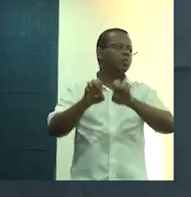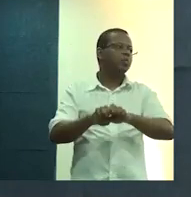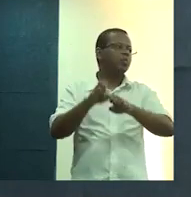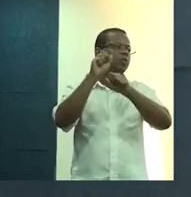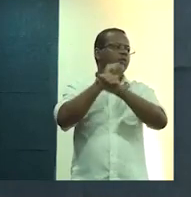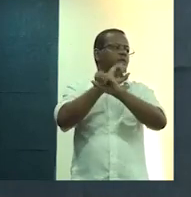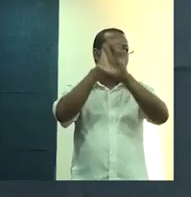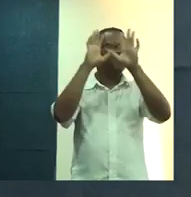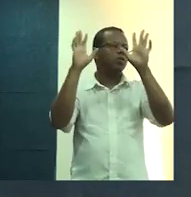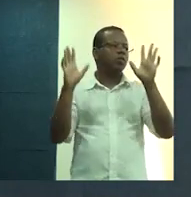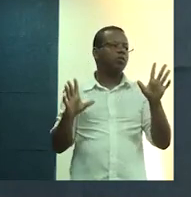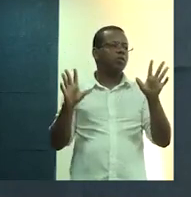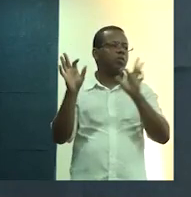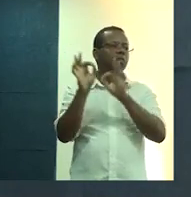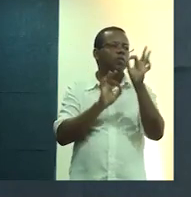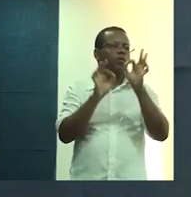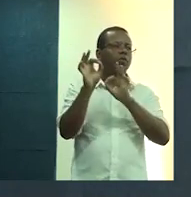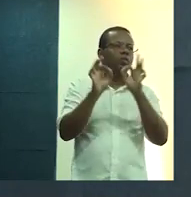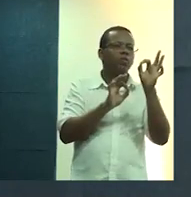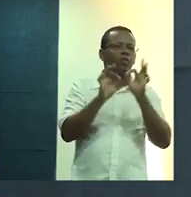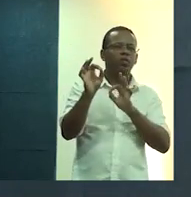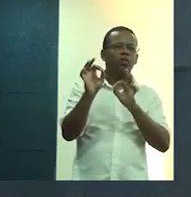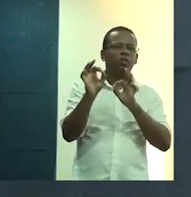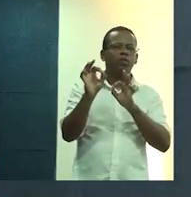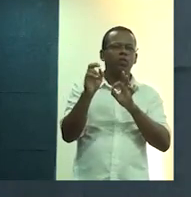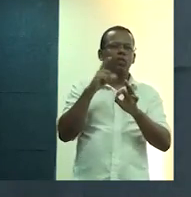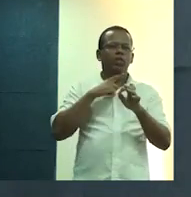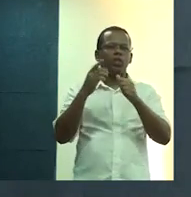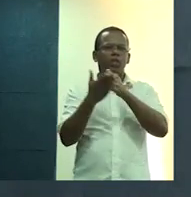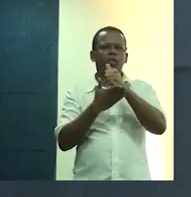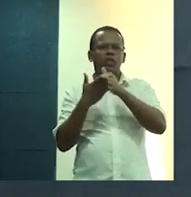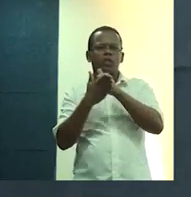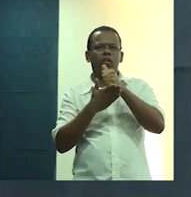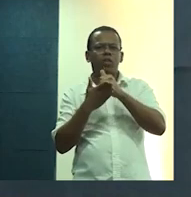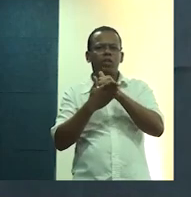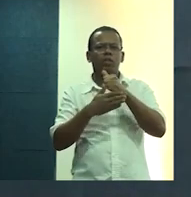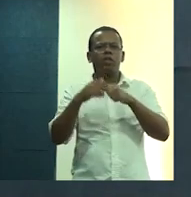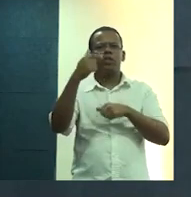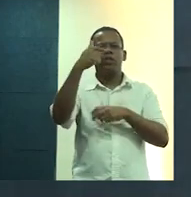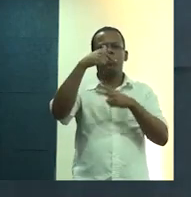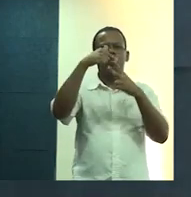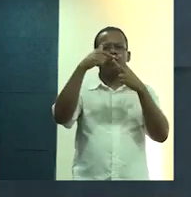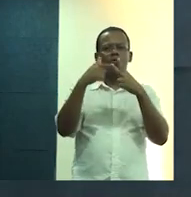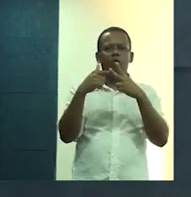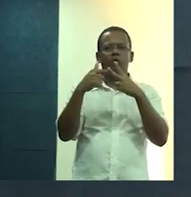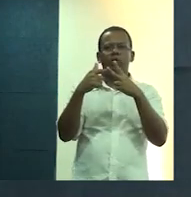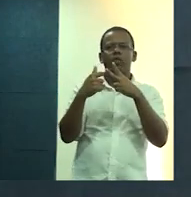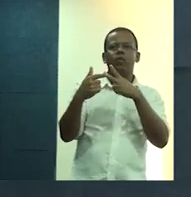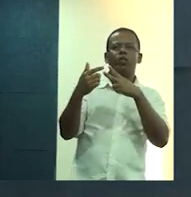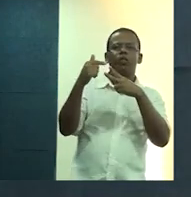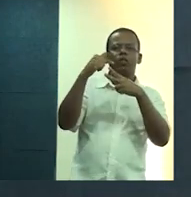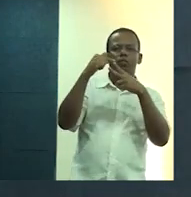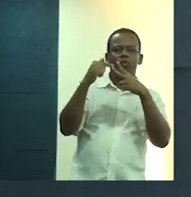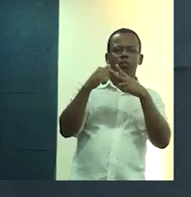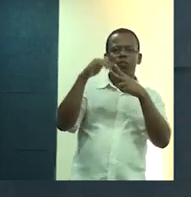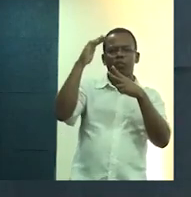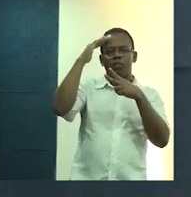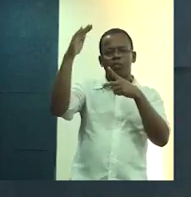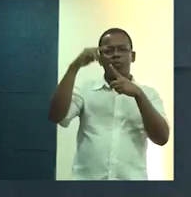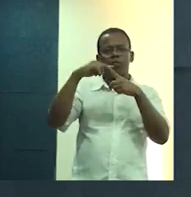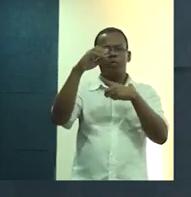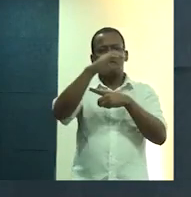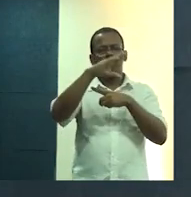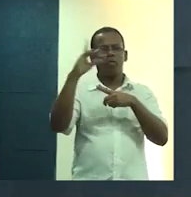é bem ajustado e ele se baseia em dois elementos principais coordenação de ações